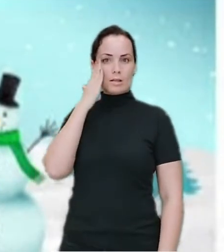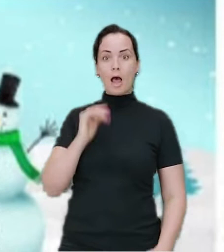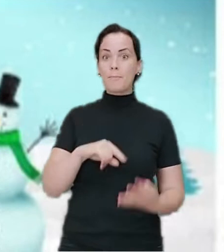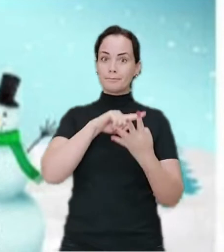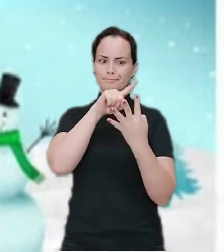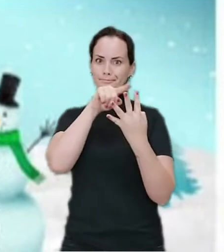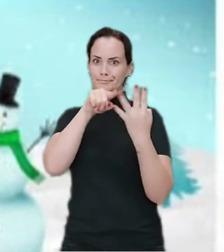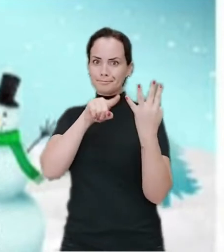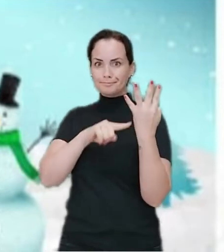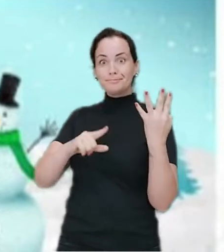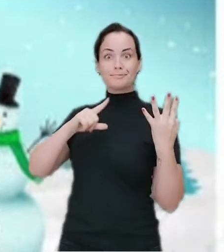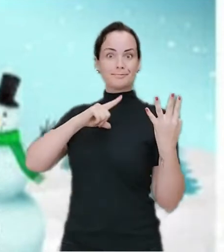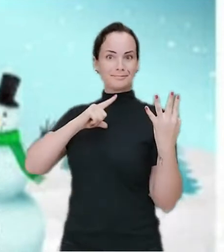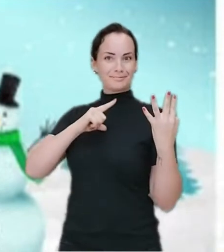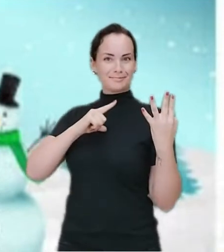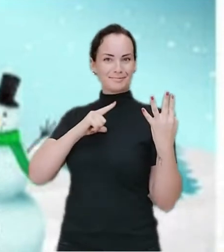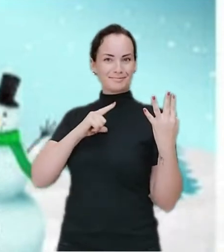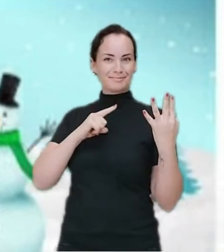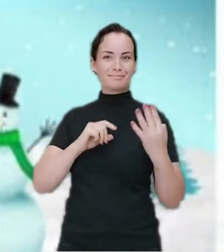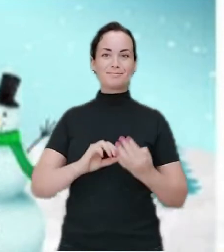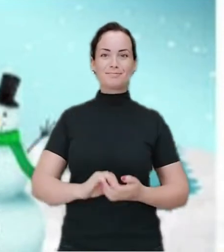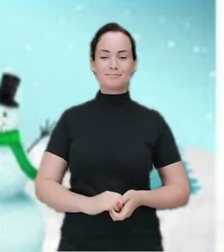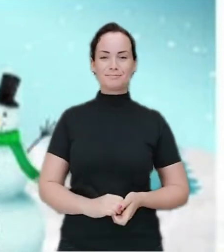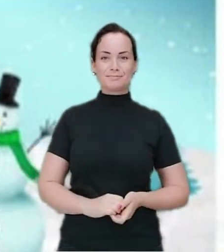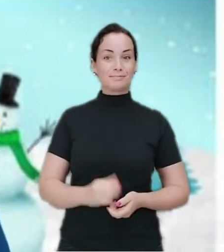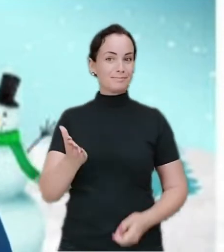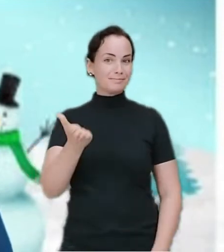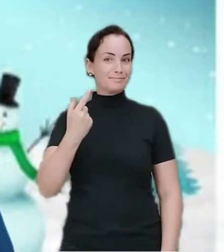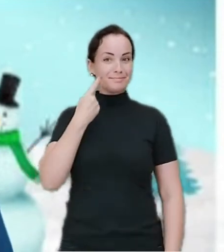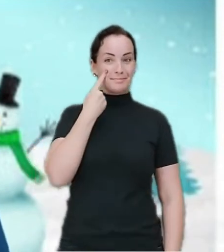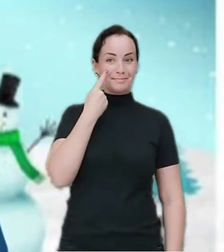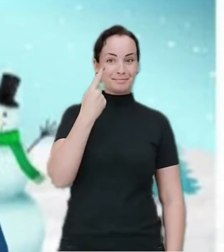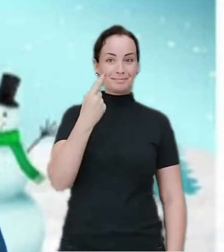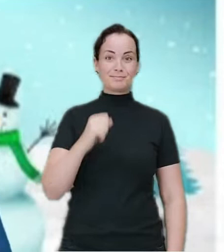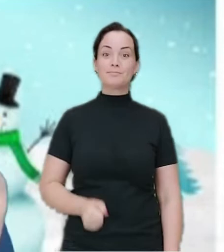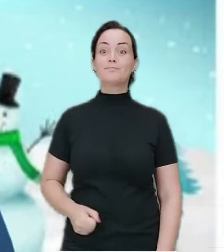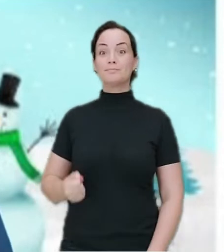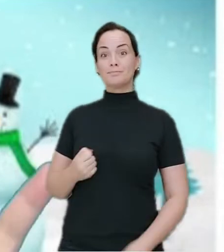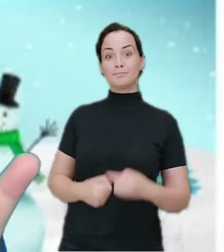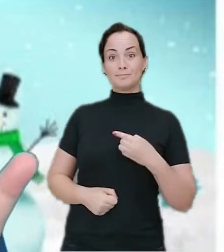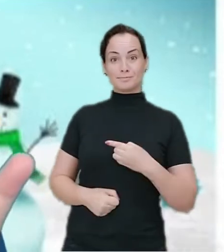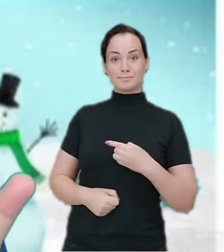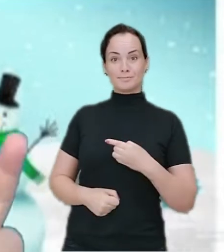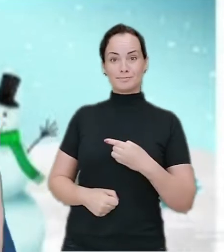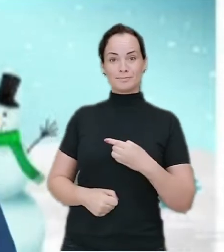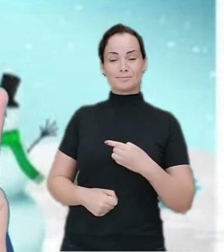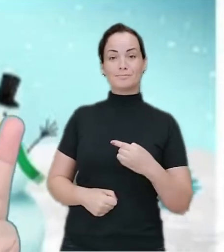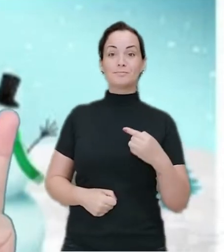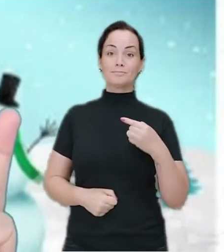four seasons of the year? Vamos ver então. Spring,